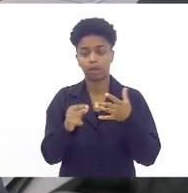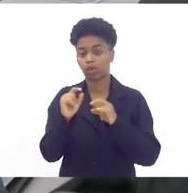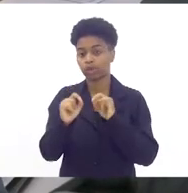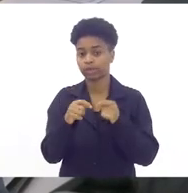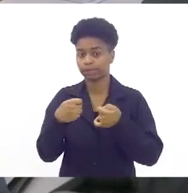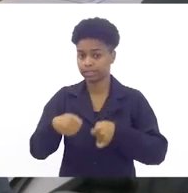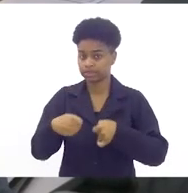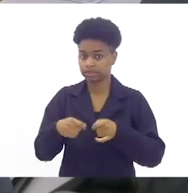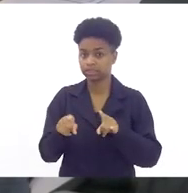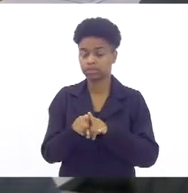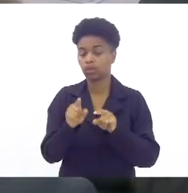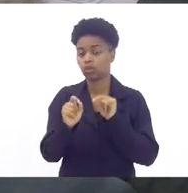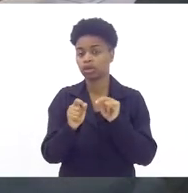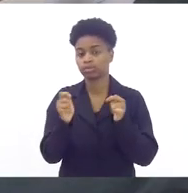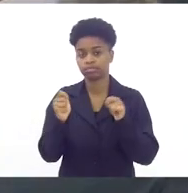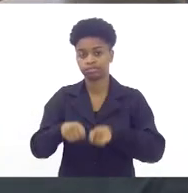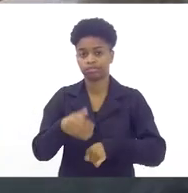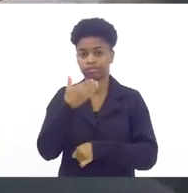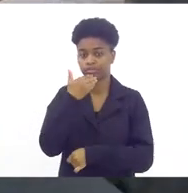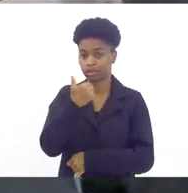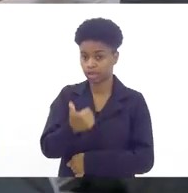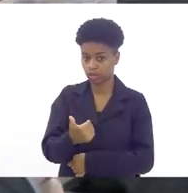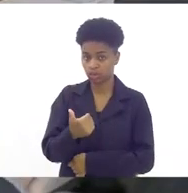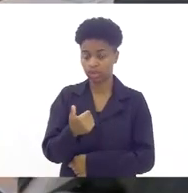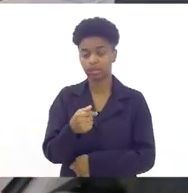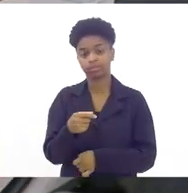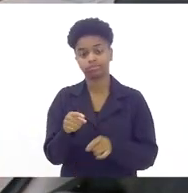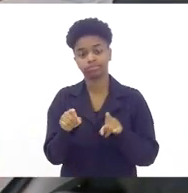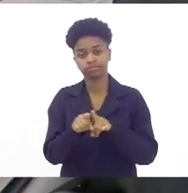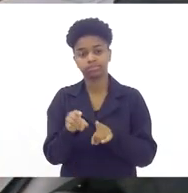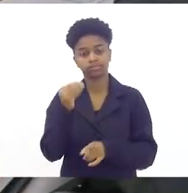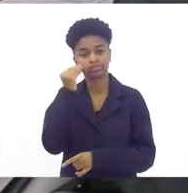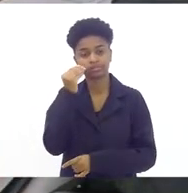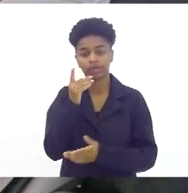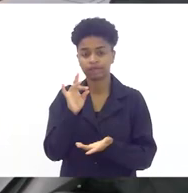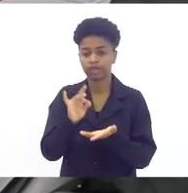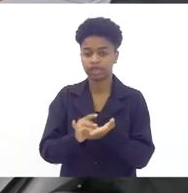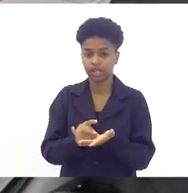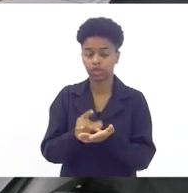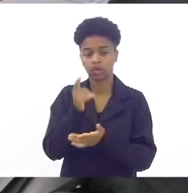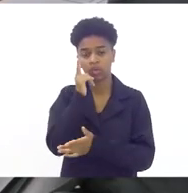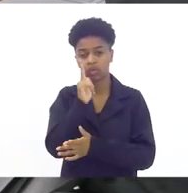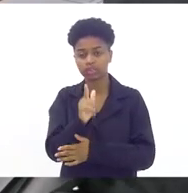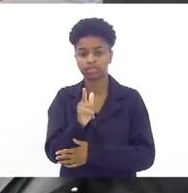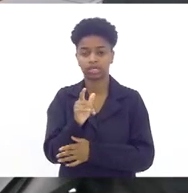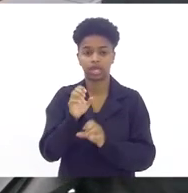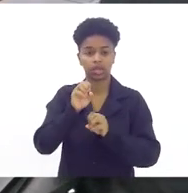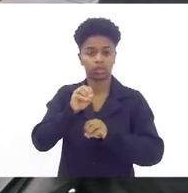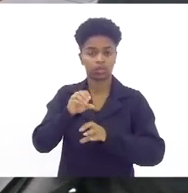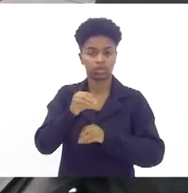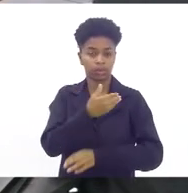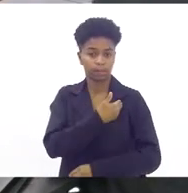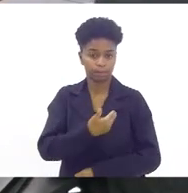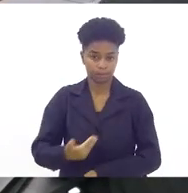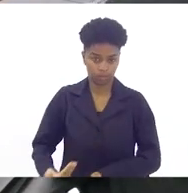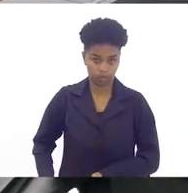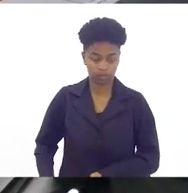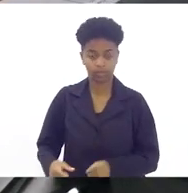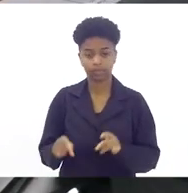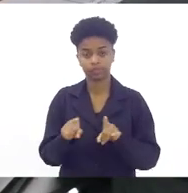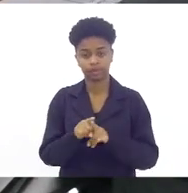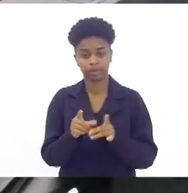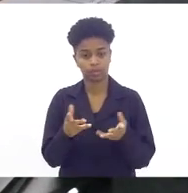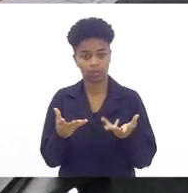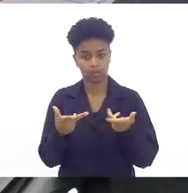e pode melhorar para que a gente tenha de fato e efetivamente uma educação pública e que seja